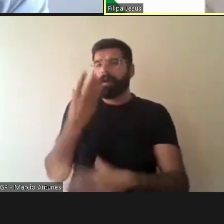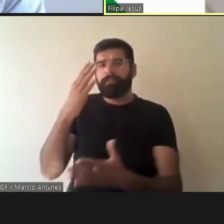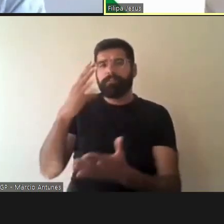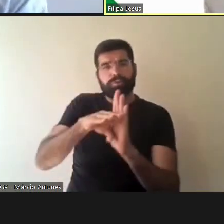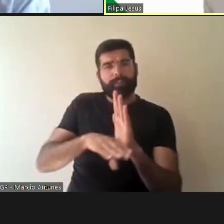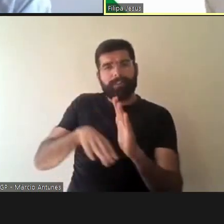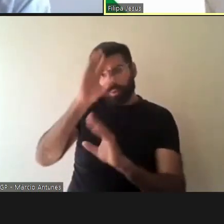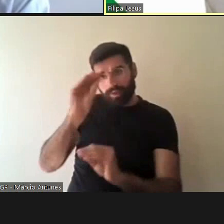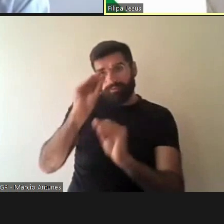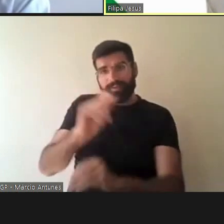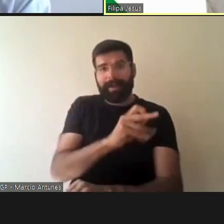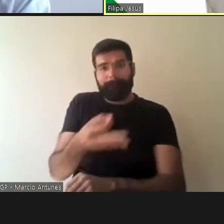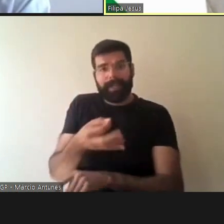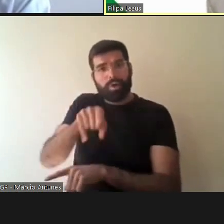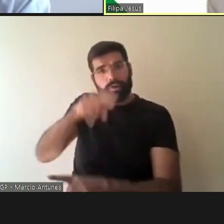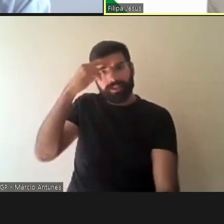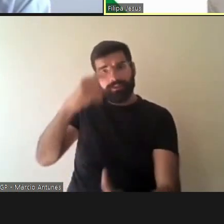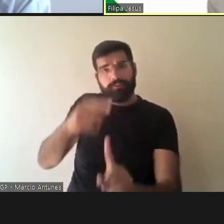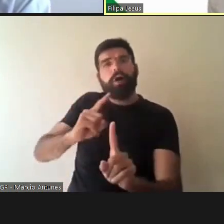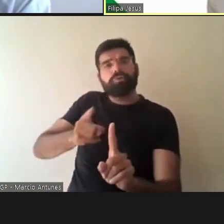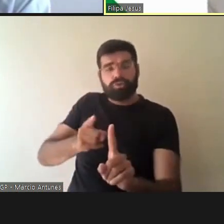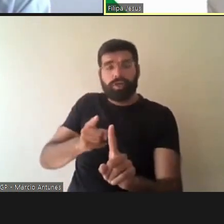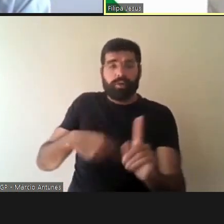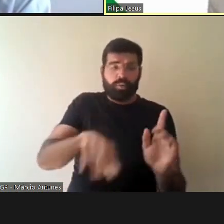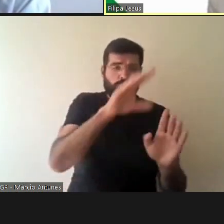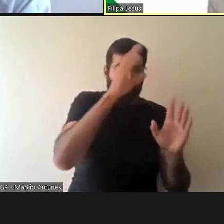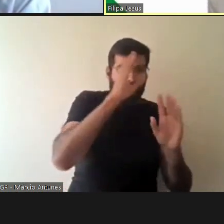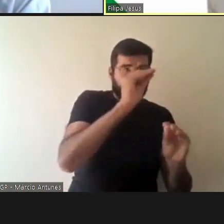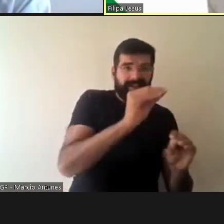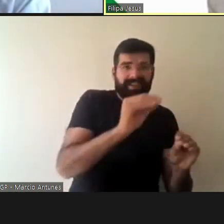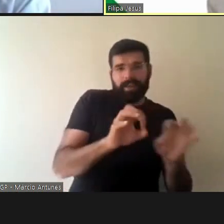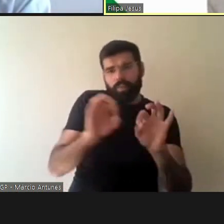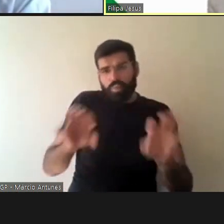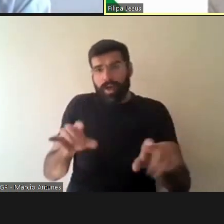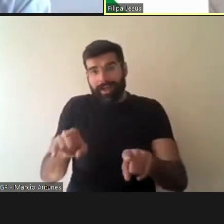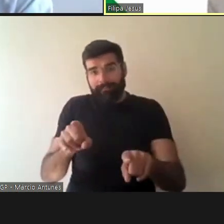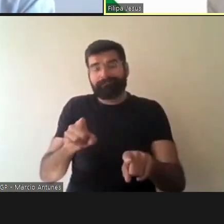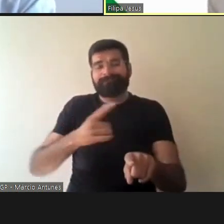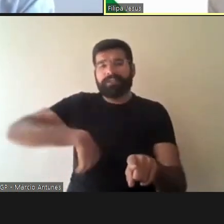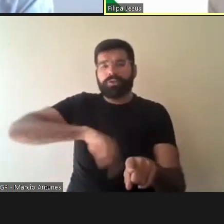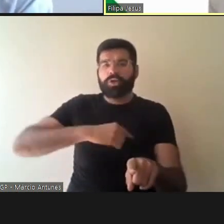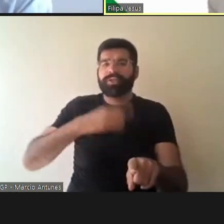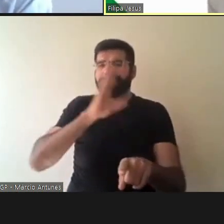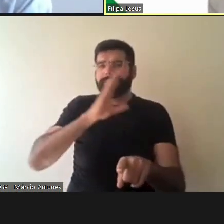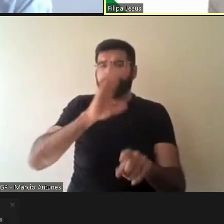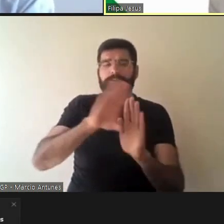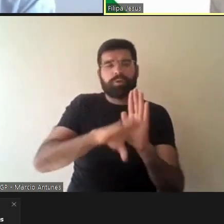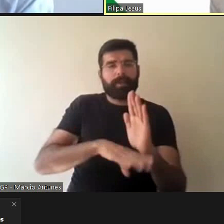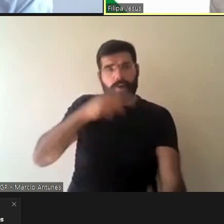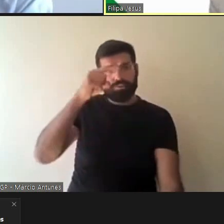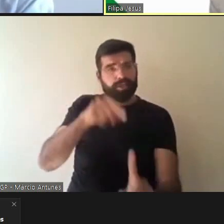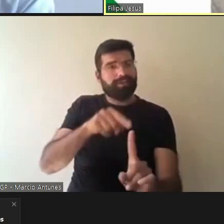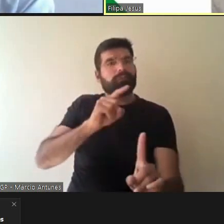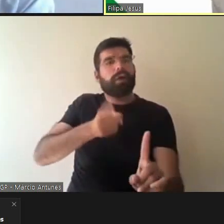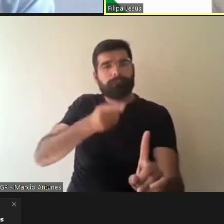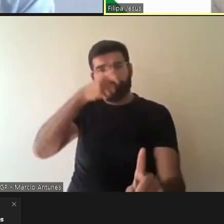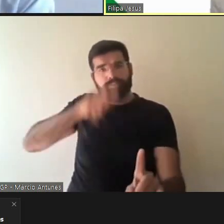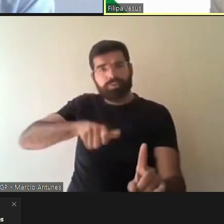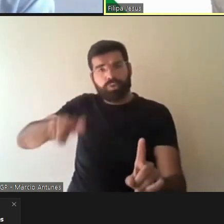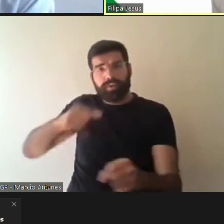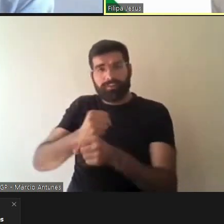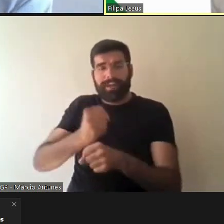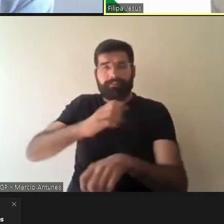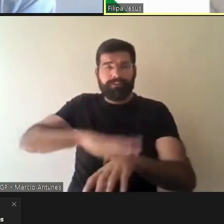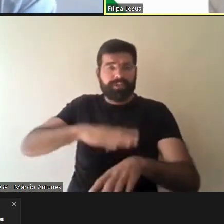Porque este programa não é diferente do programa Qualifica. O que se pensou na altura foi que se nós tivéssemos um programa direcionado aos trabalhadores da administração